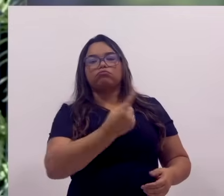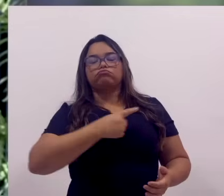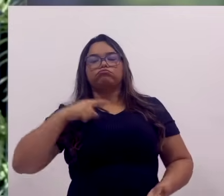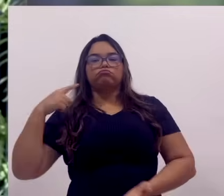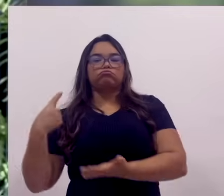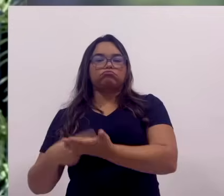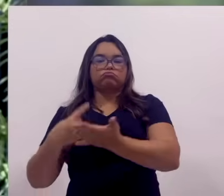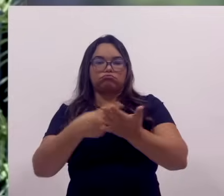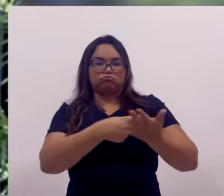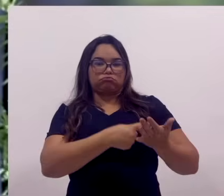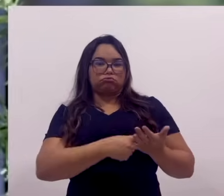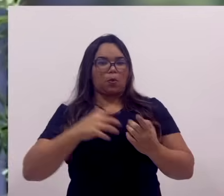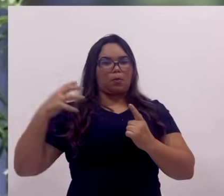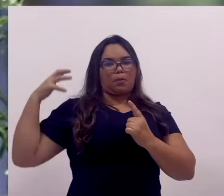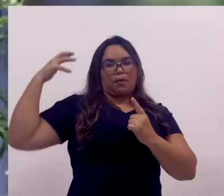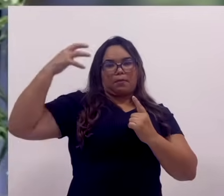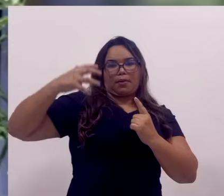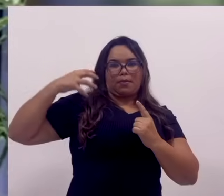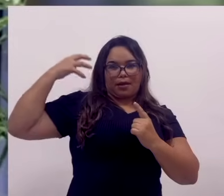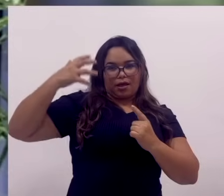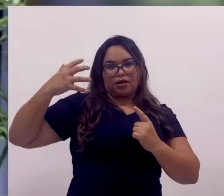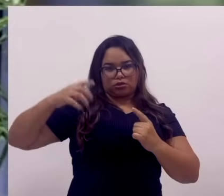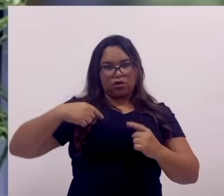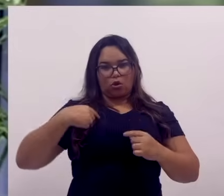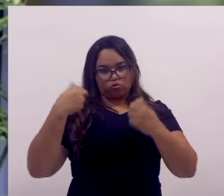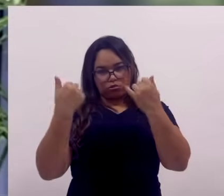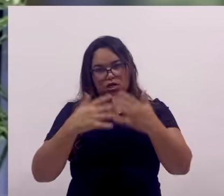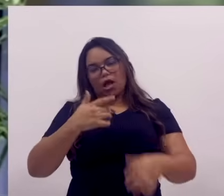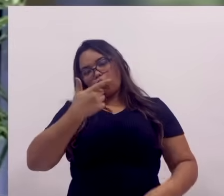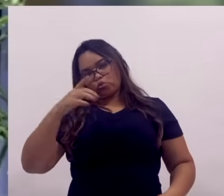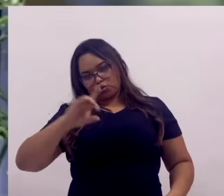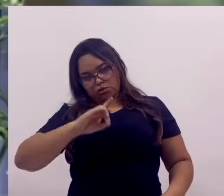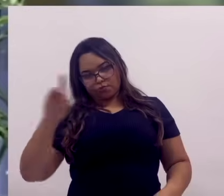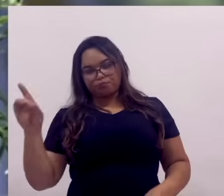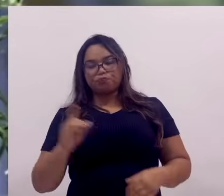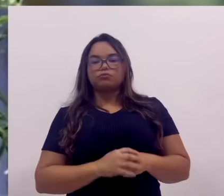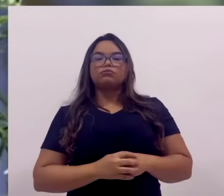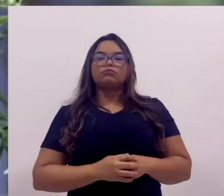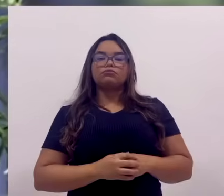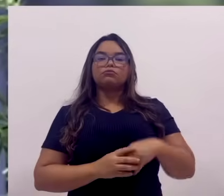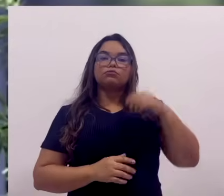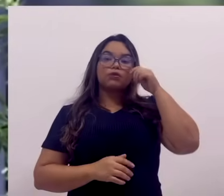completa sobre este tema. Então conseguiu que o seu sacerdote, chamado Eusébio,